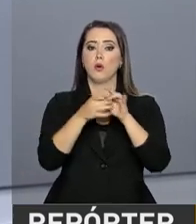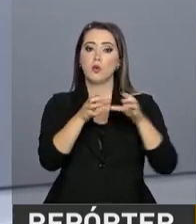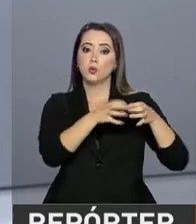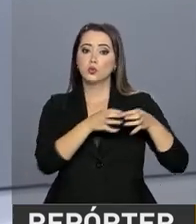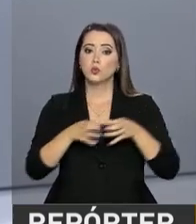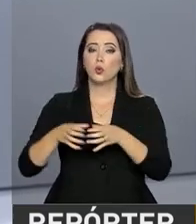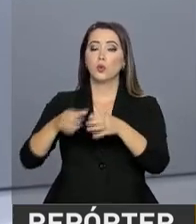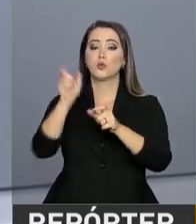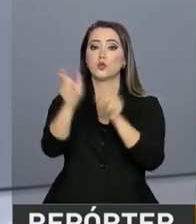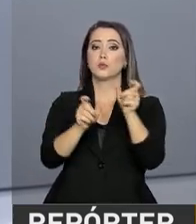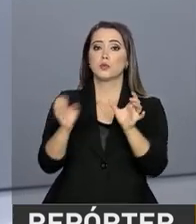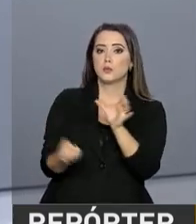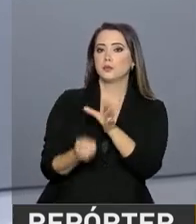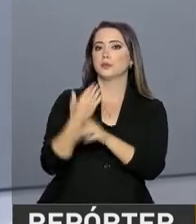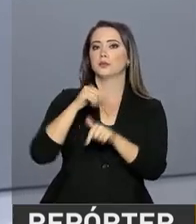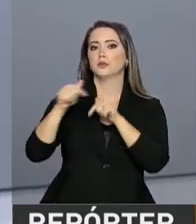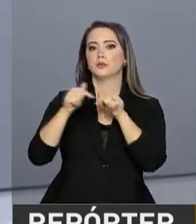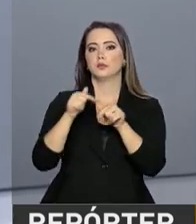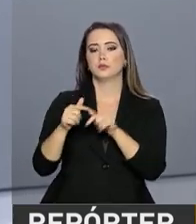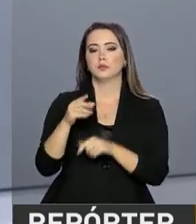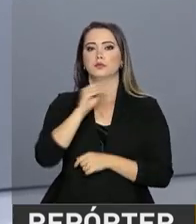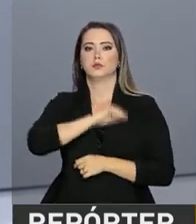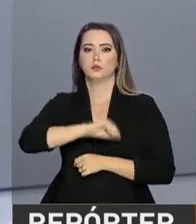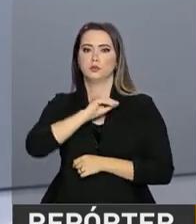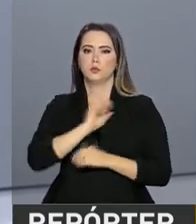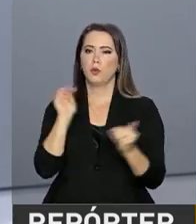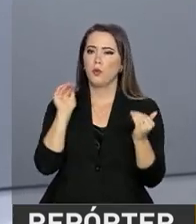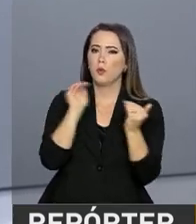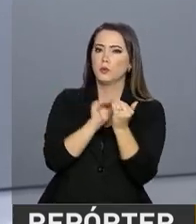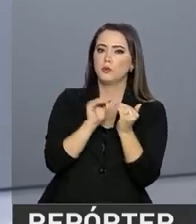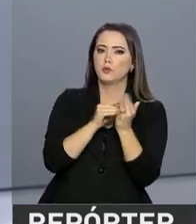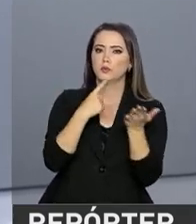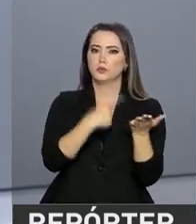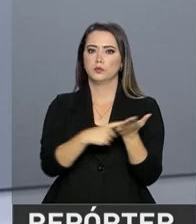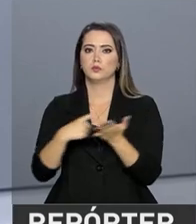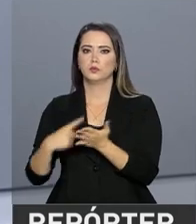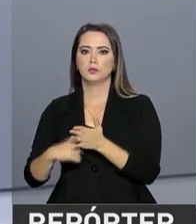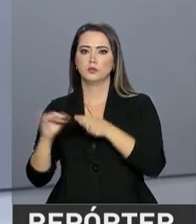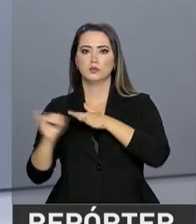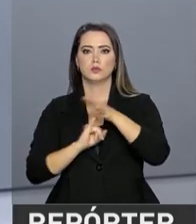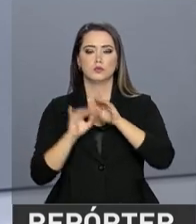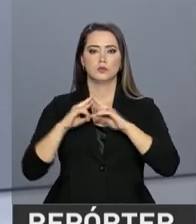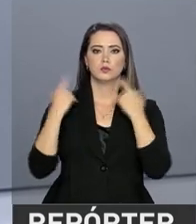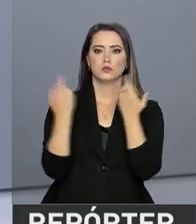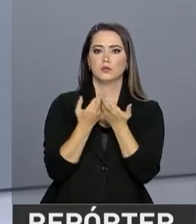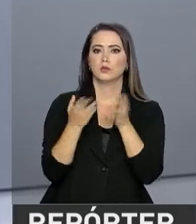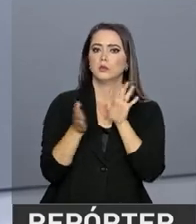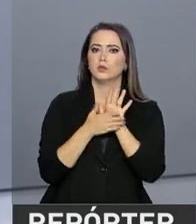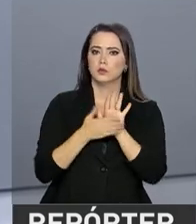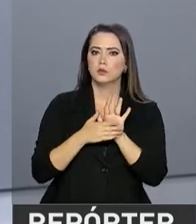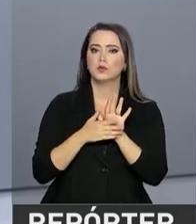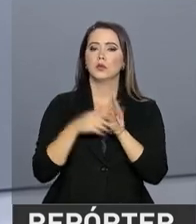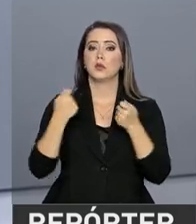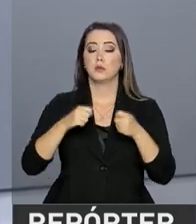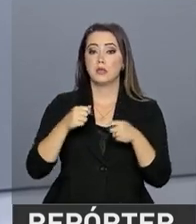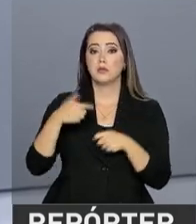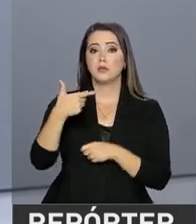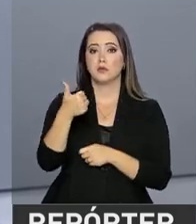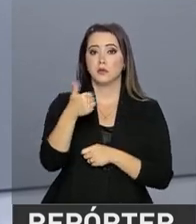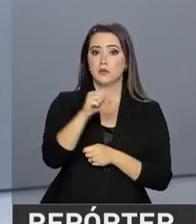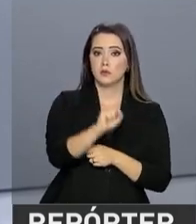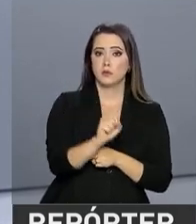cooperativismo para gerar emprego e renda. Essas são metas de uma agenda institucional que reúne as propostas que devem ser defendidas